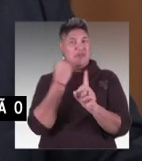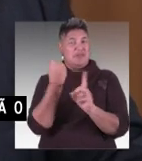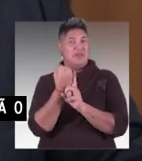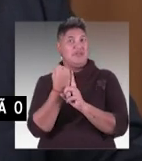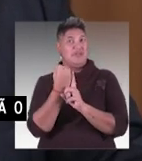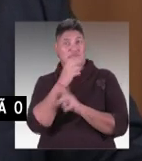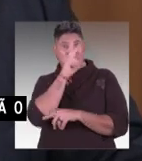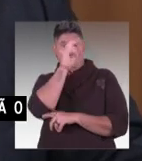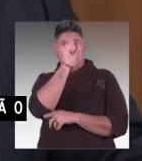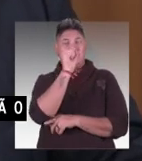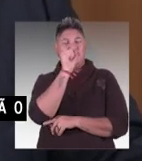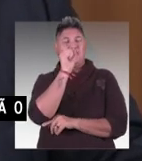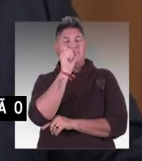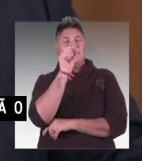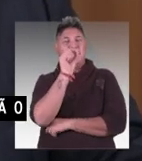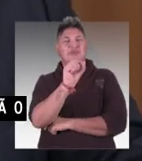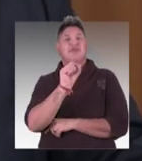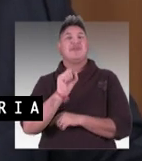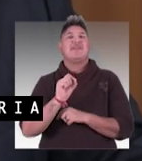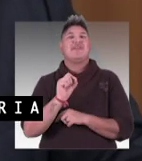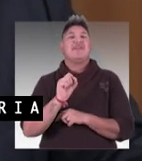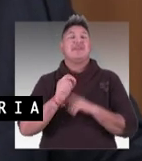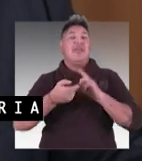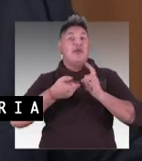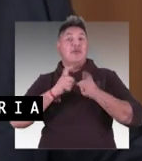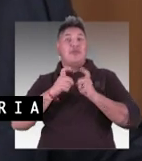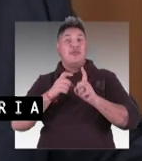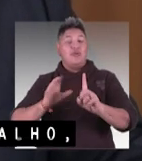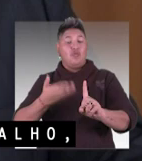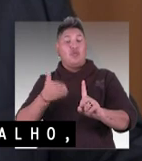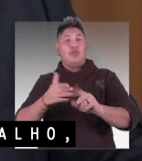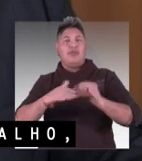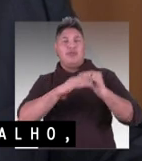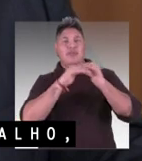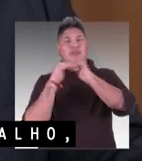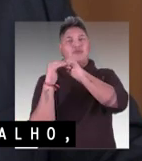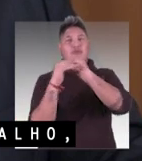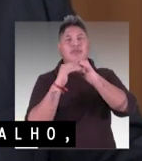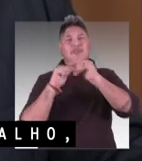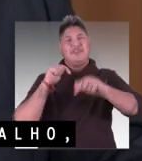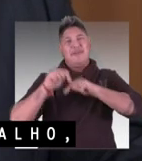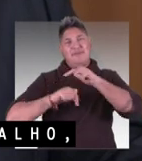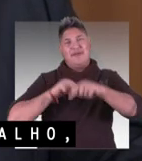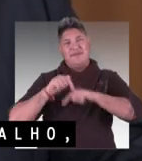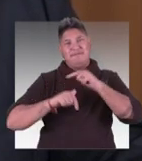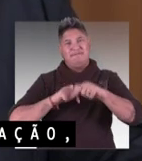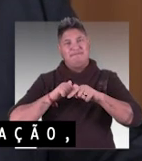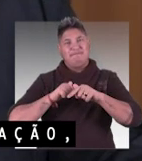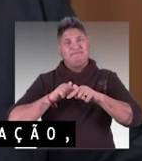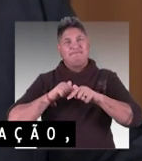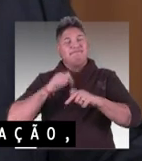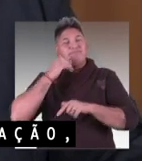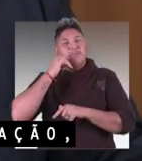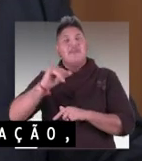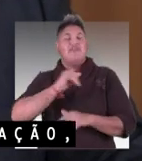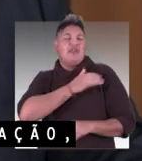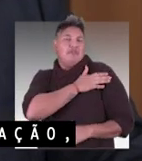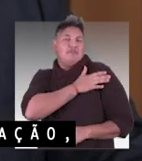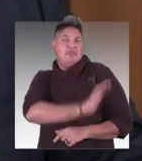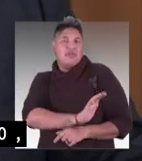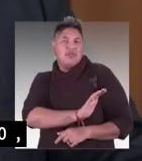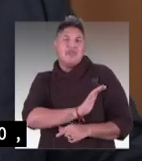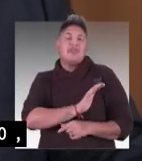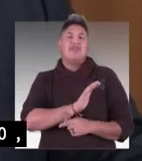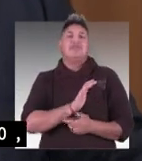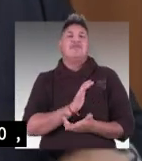instituição muito forte, que é a Coordenadoria de Promoção da Igualdade no Trabalho. combate à discriminação,